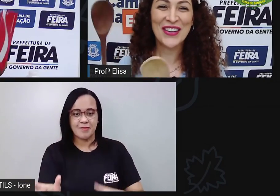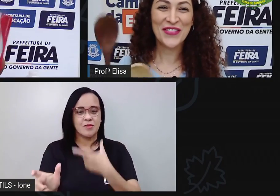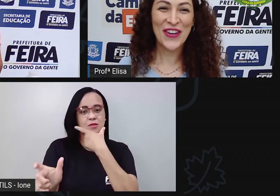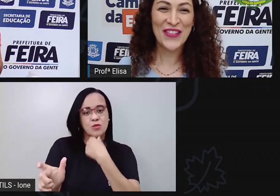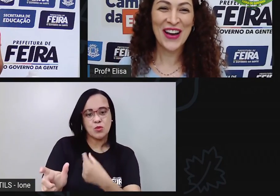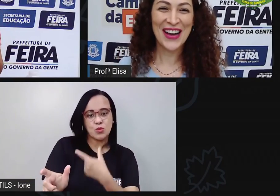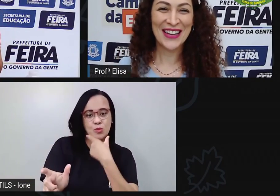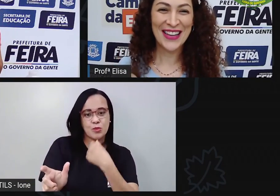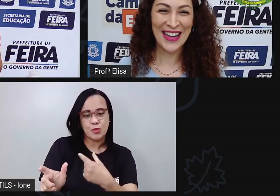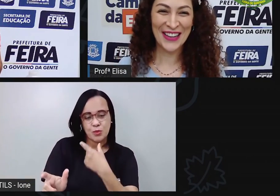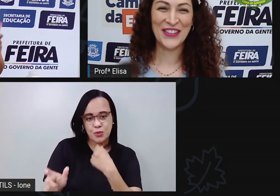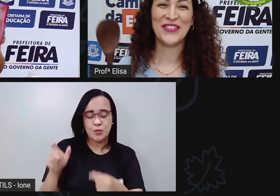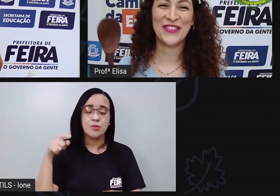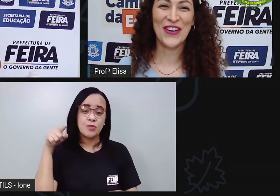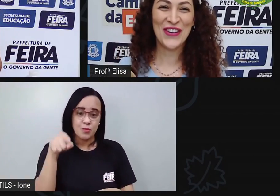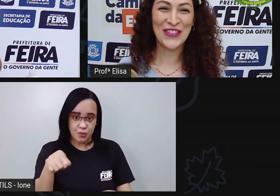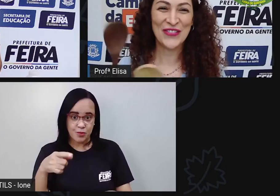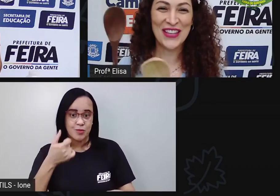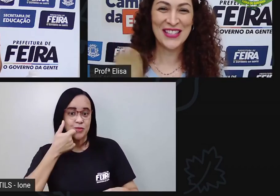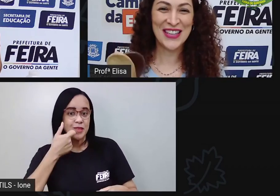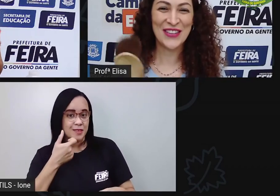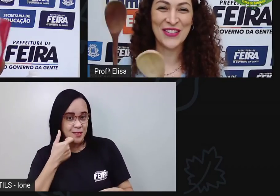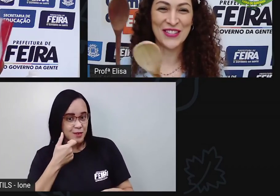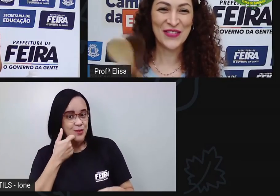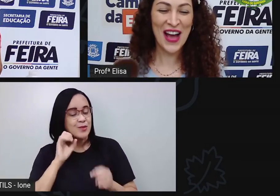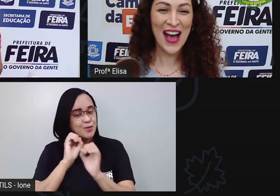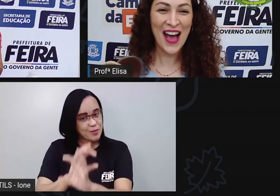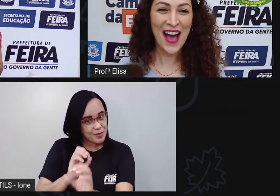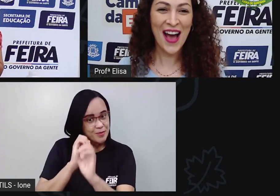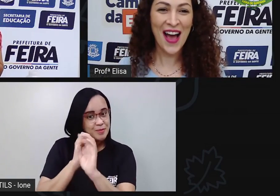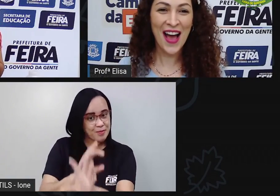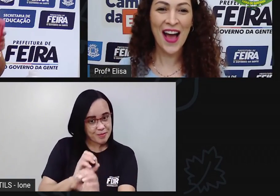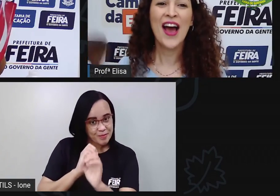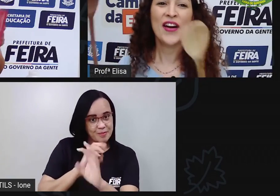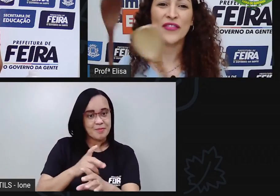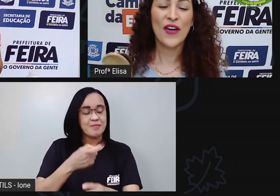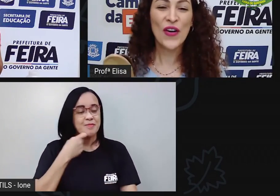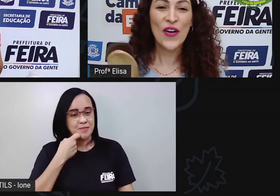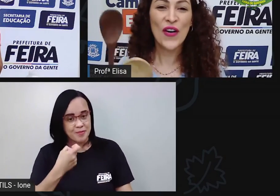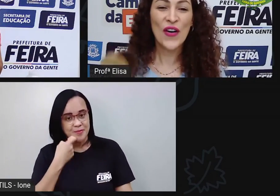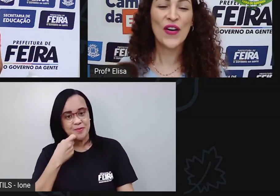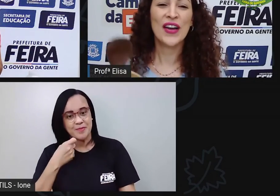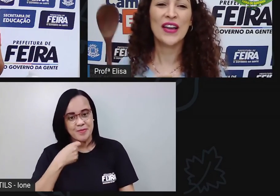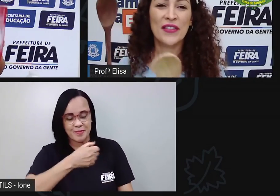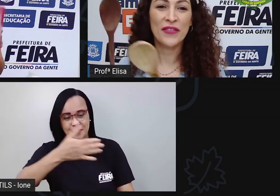foi foi marinheiro por os Peixinhos do mar